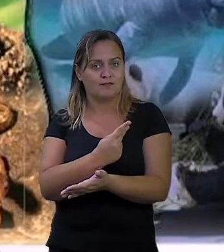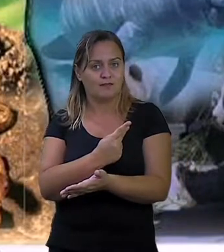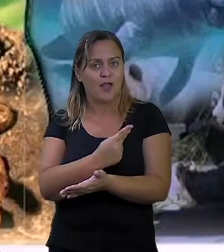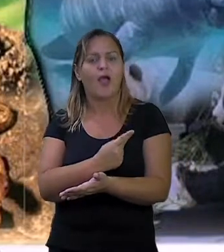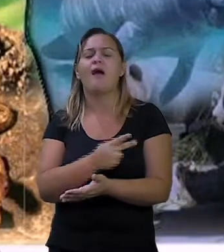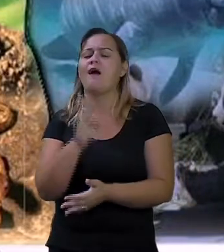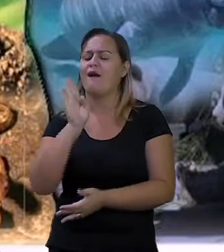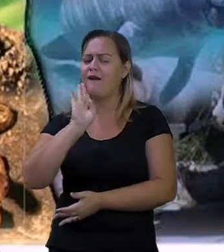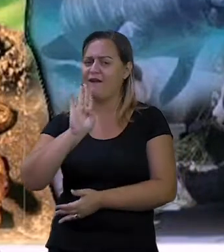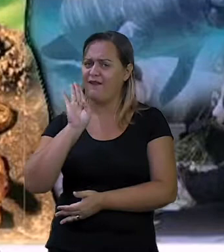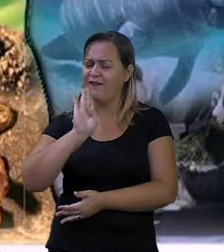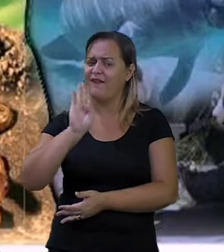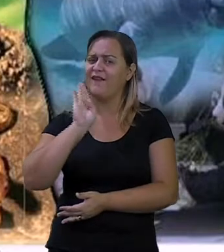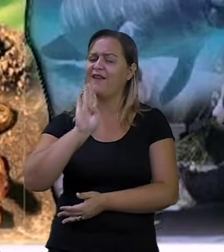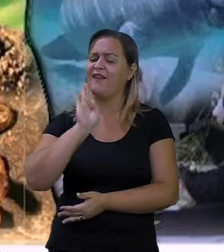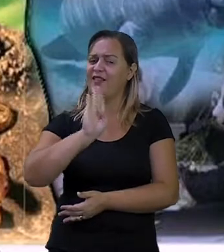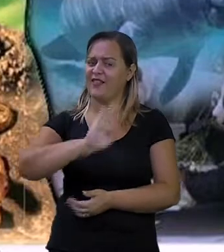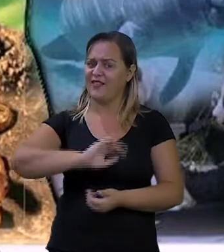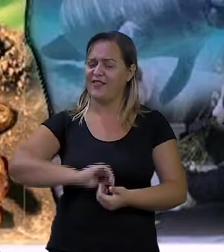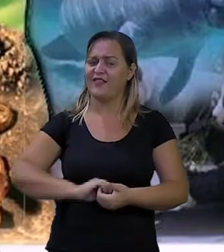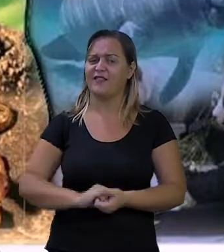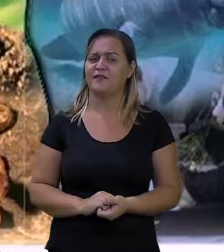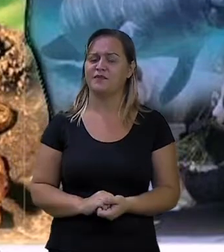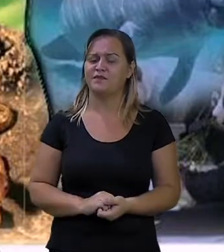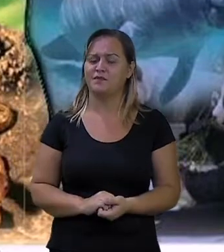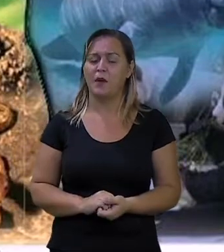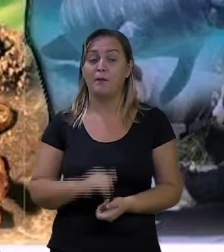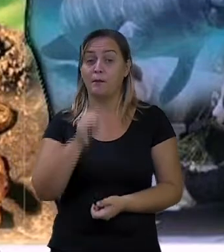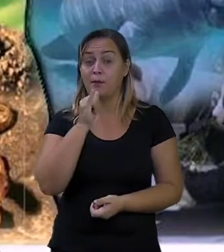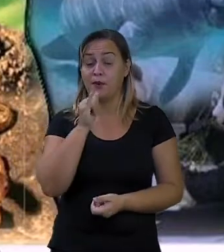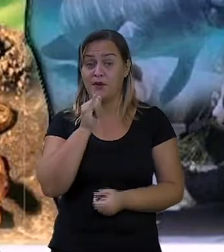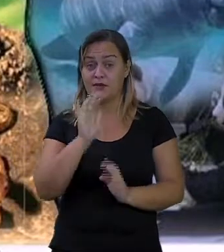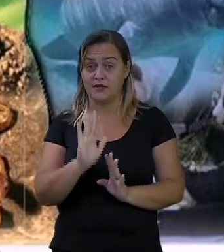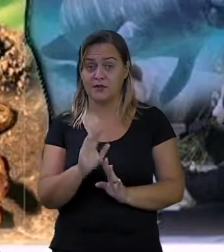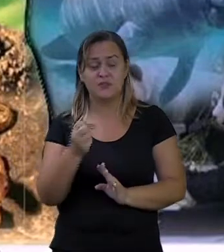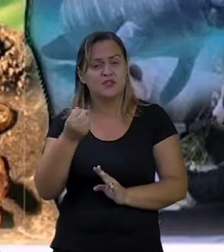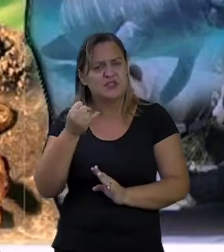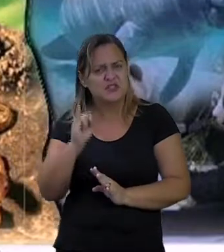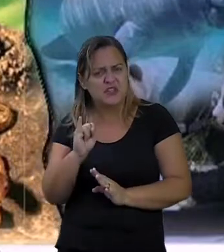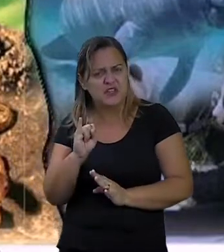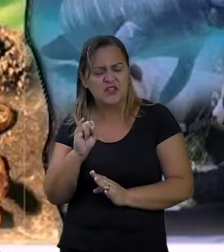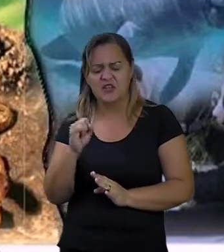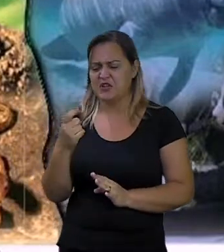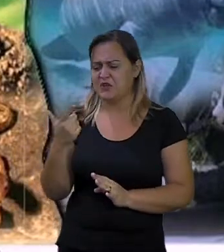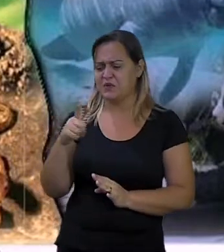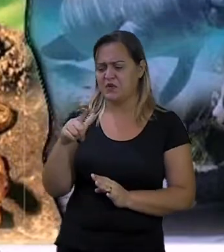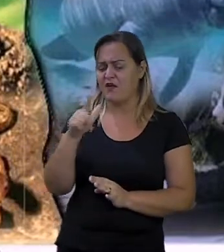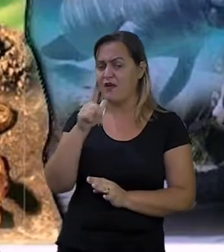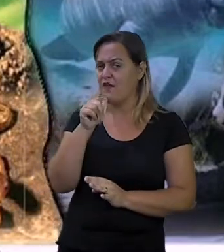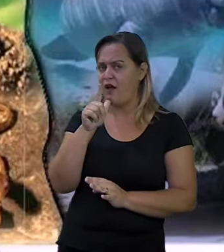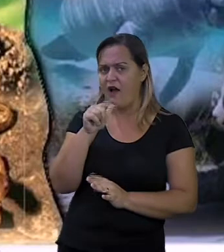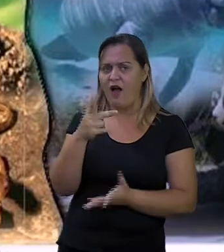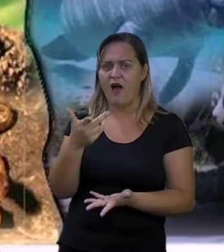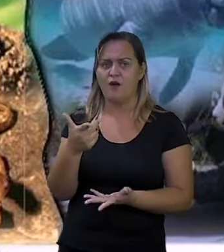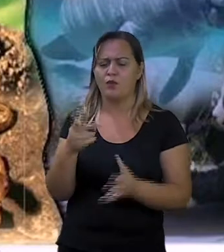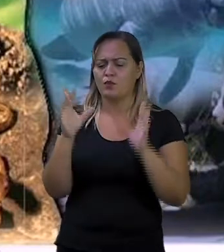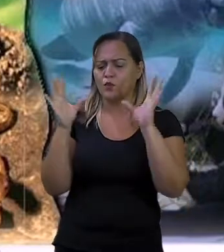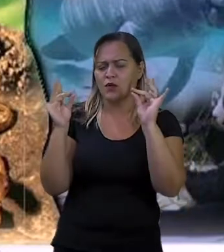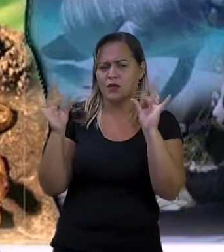Se não houvesse um meio úmido para que acontecesse essa